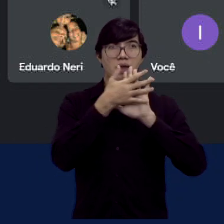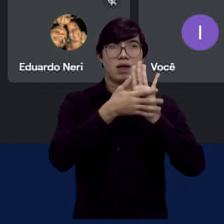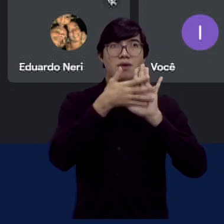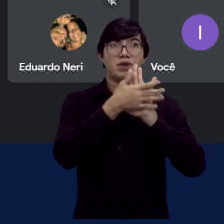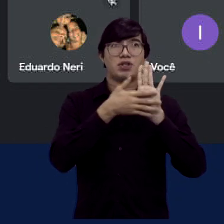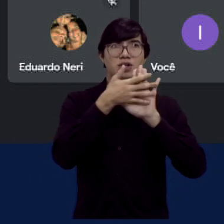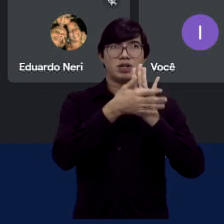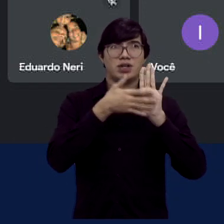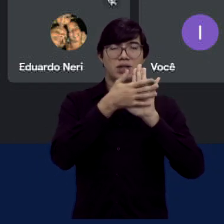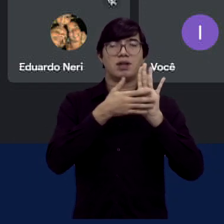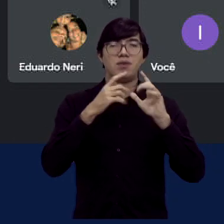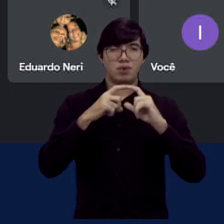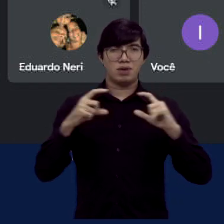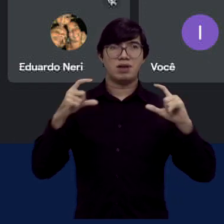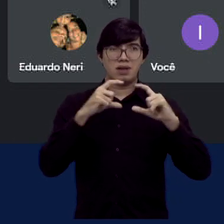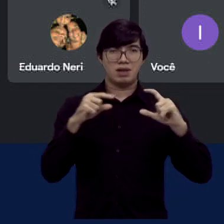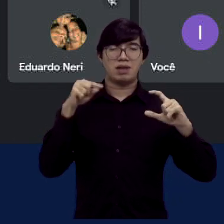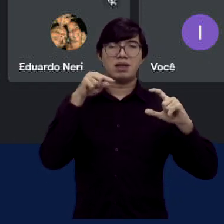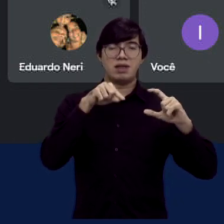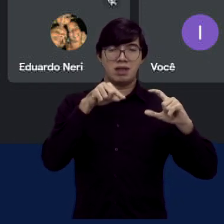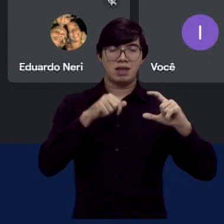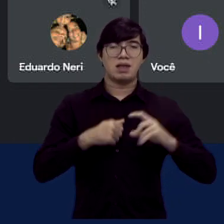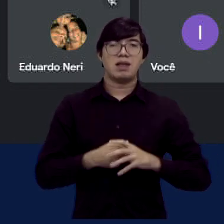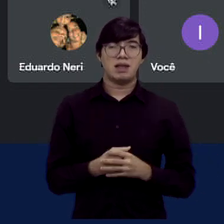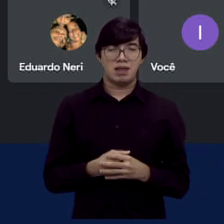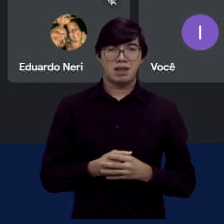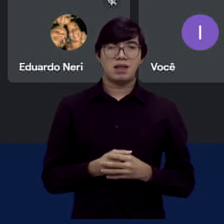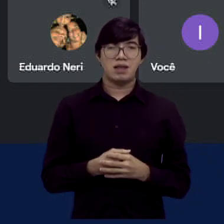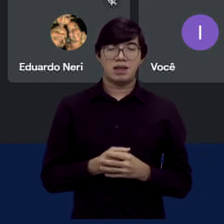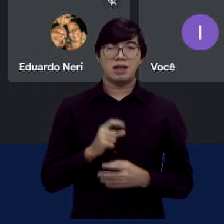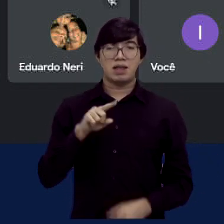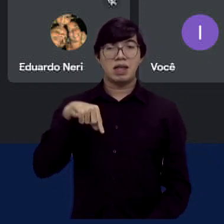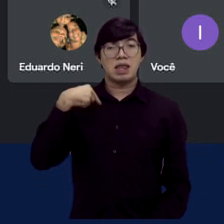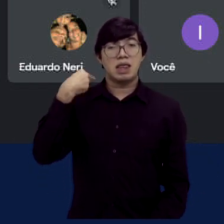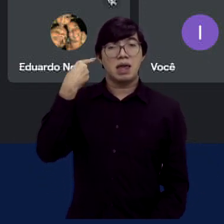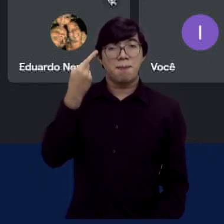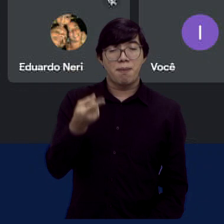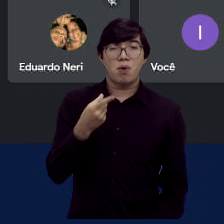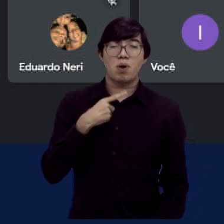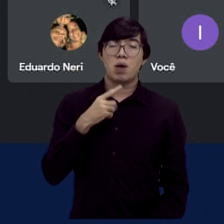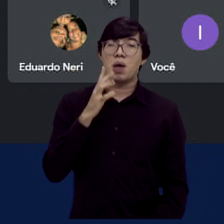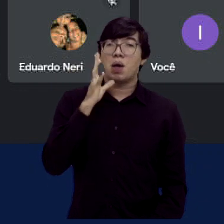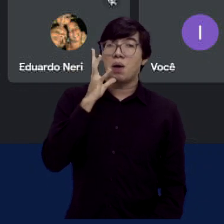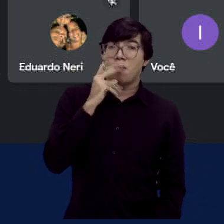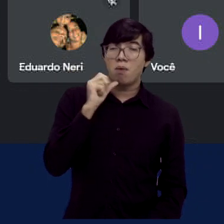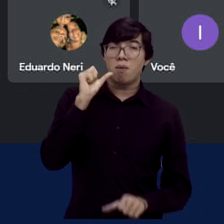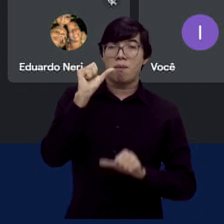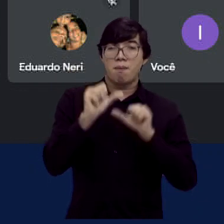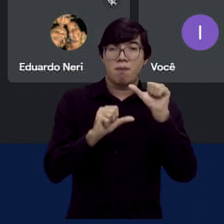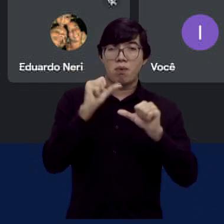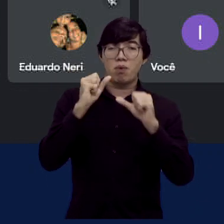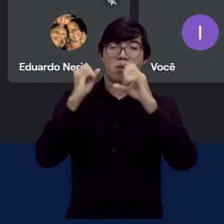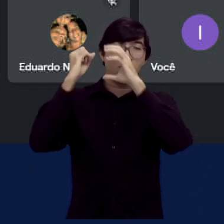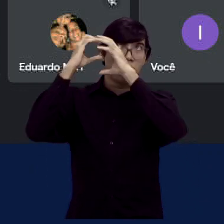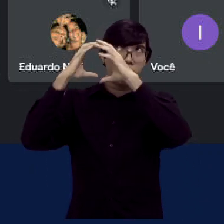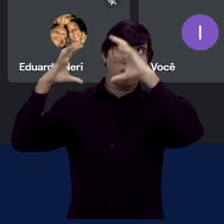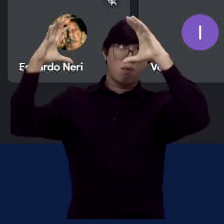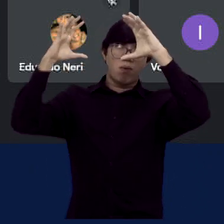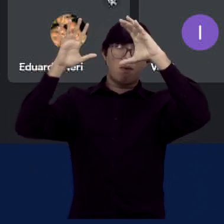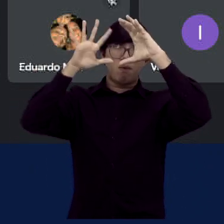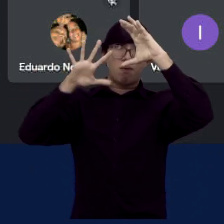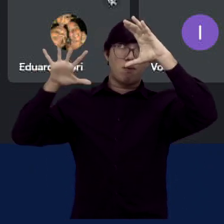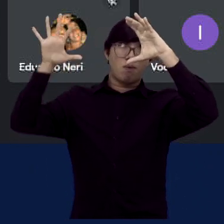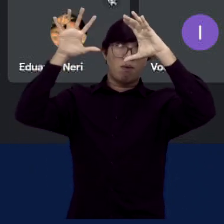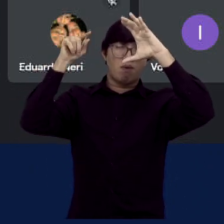camisão. Anos depois foi que ele foi colocado dentro desse balão com apêndice. Will Eisner sugere que o balão com